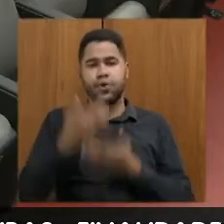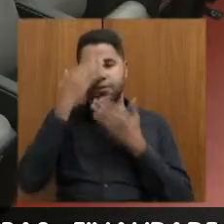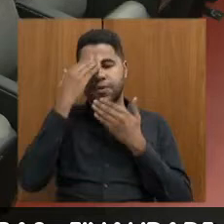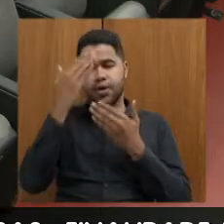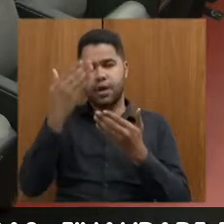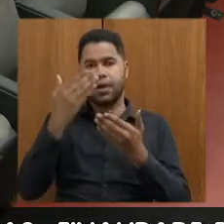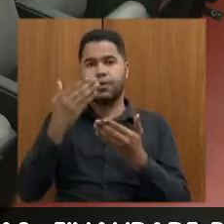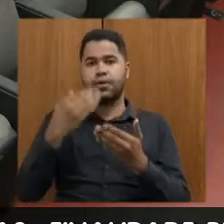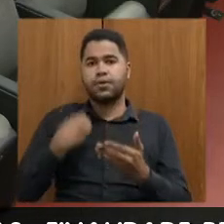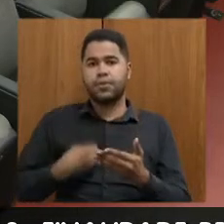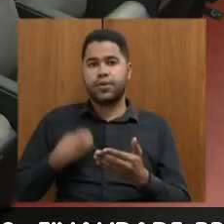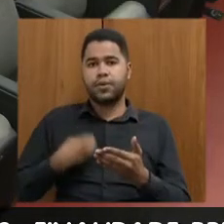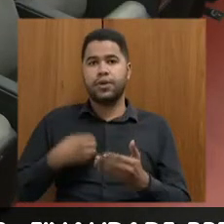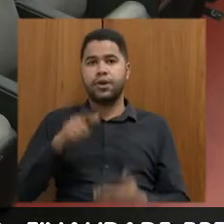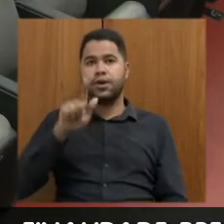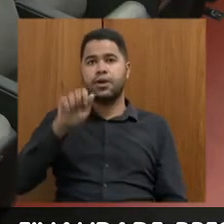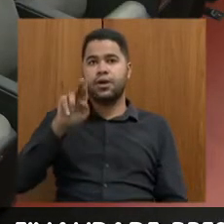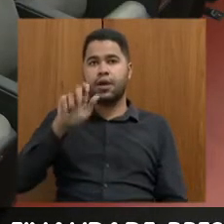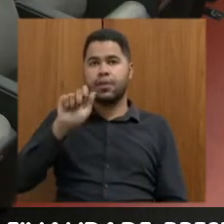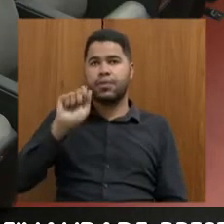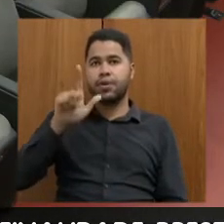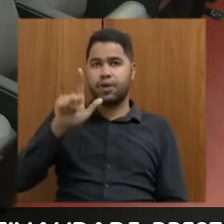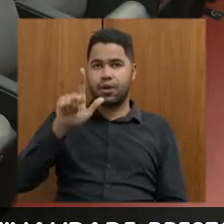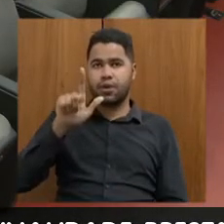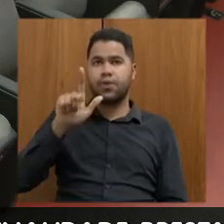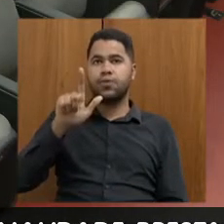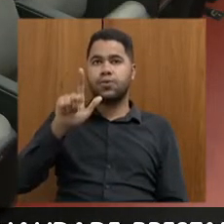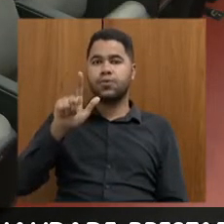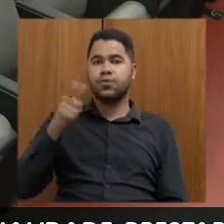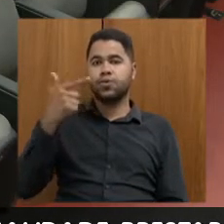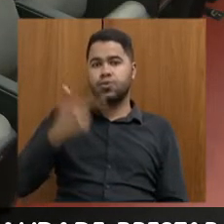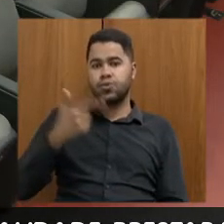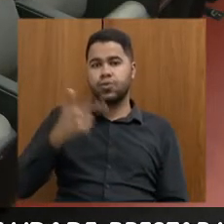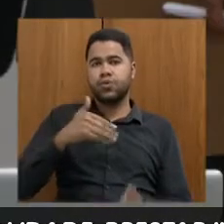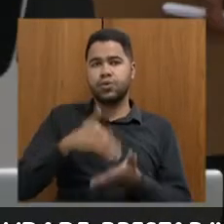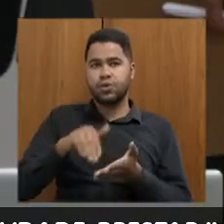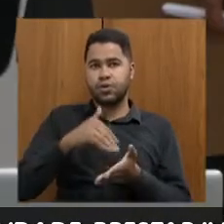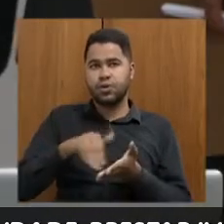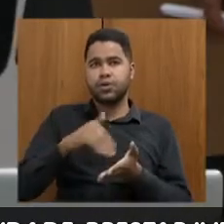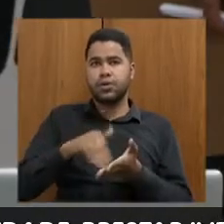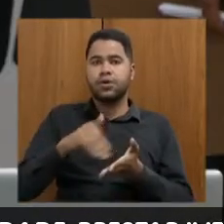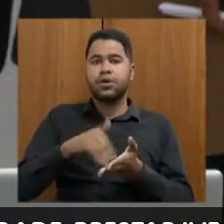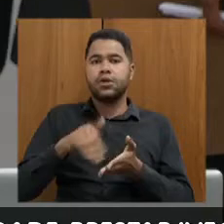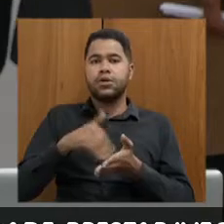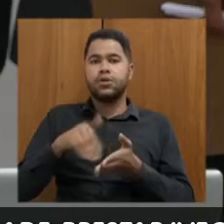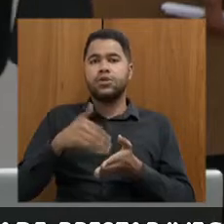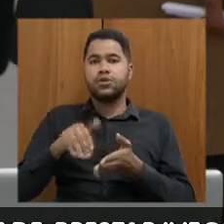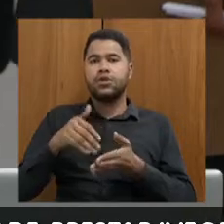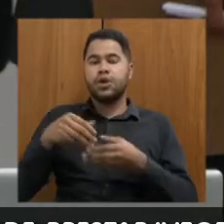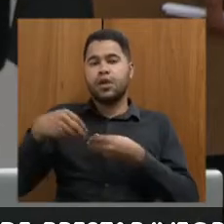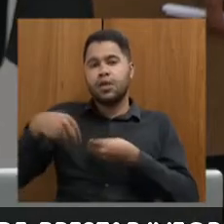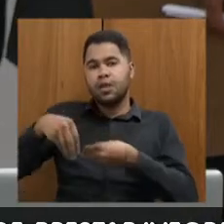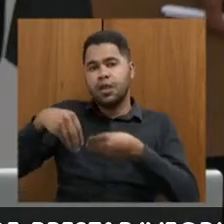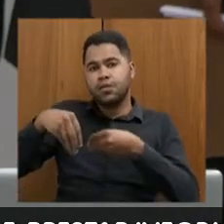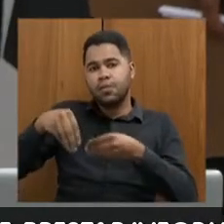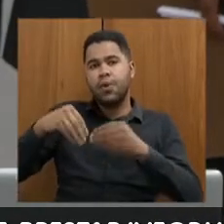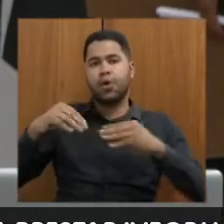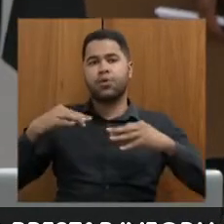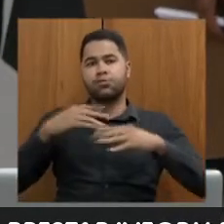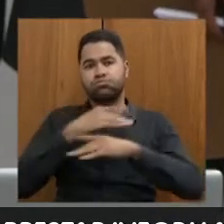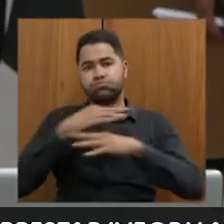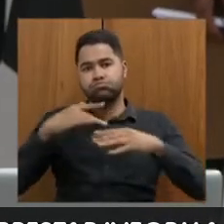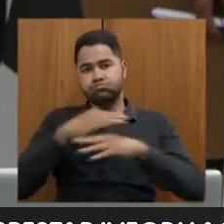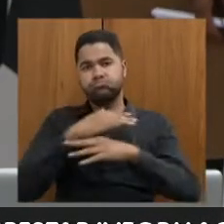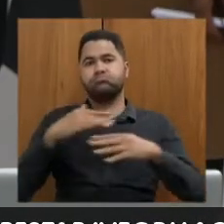presença Breno Gabriel Ribeiro Fajardo subsecretário da subsecretaria de Transportes e mobilidade a